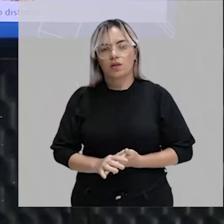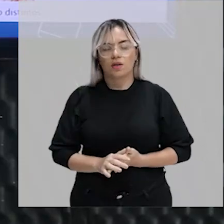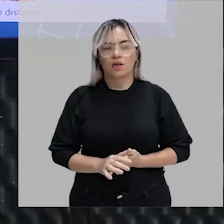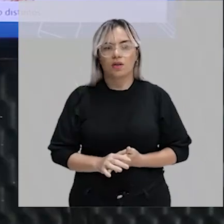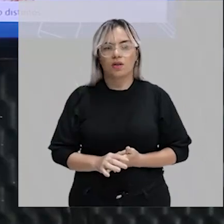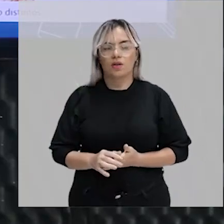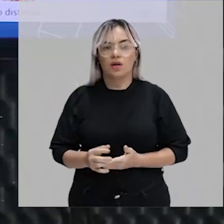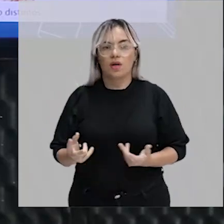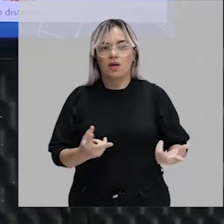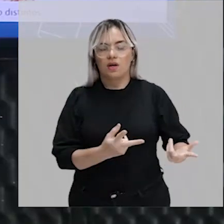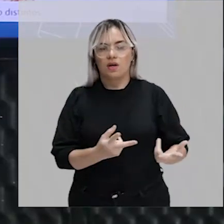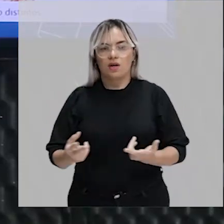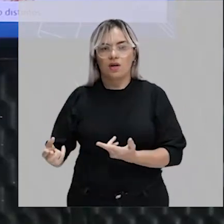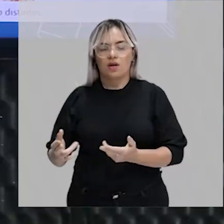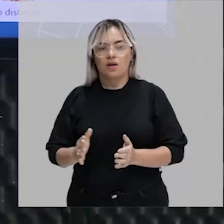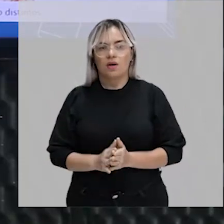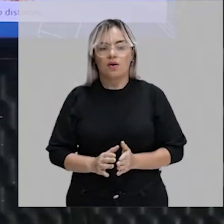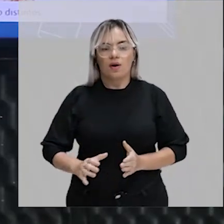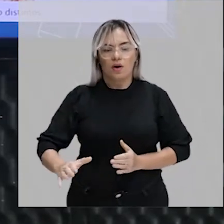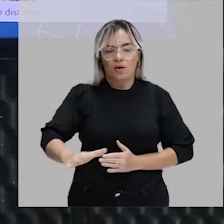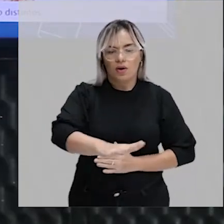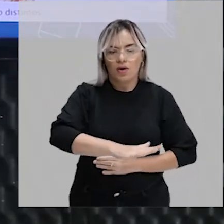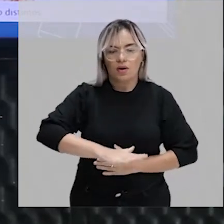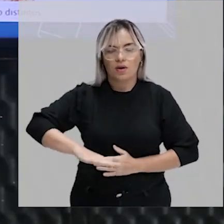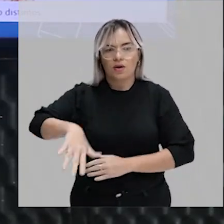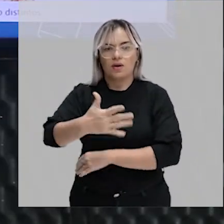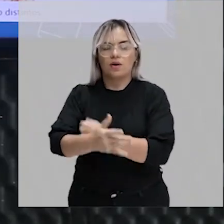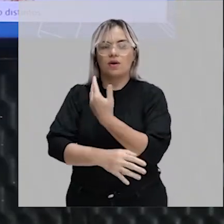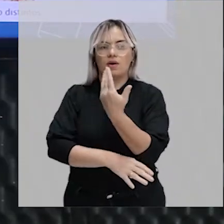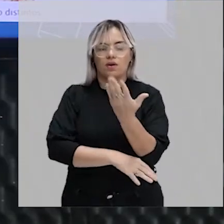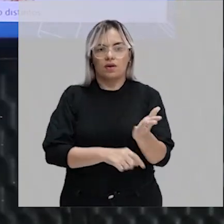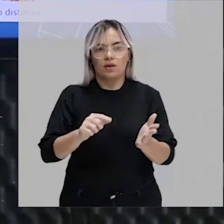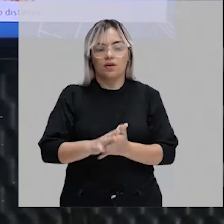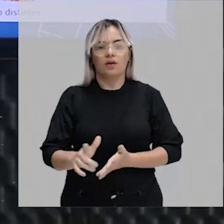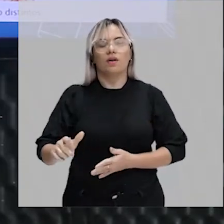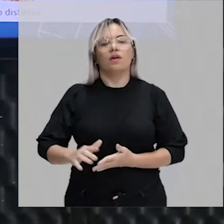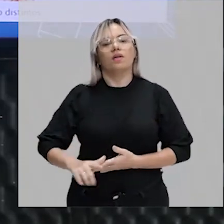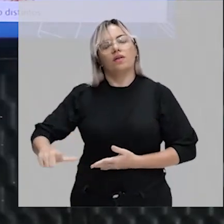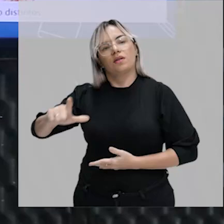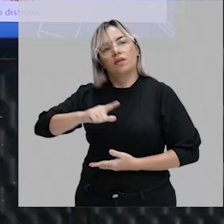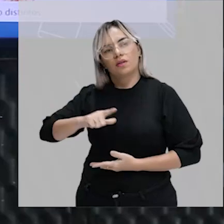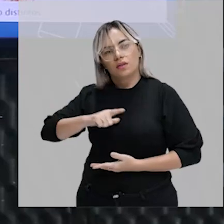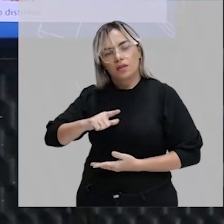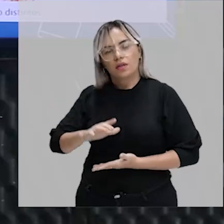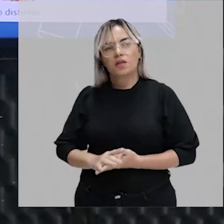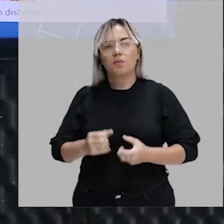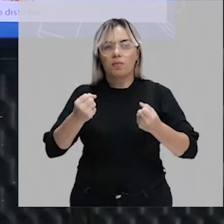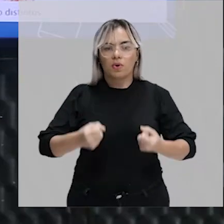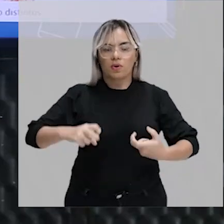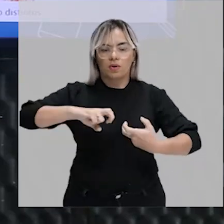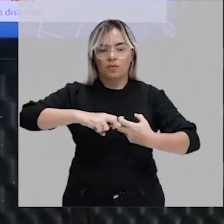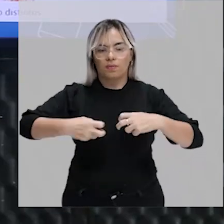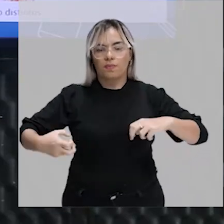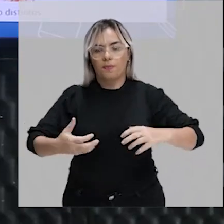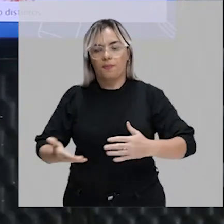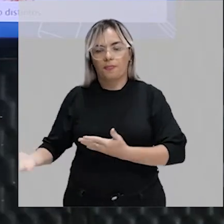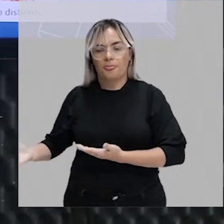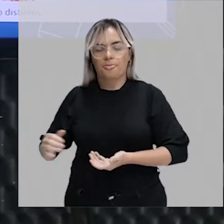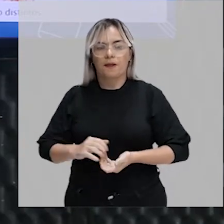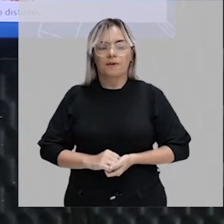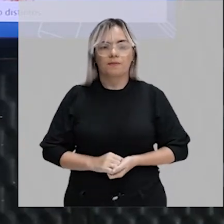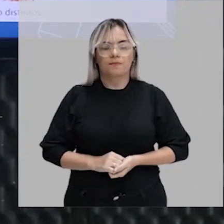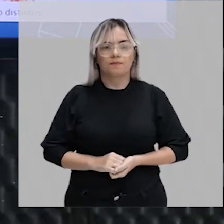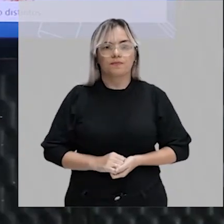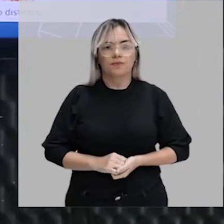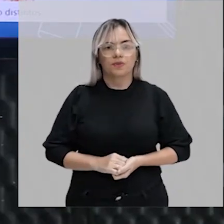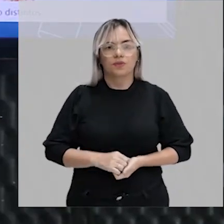espécie quando em ambiente natural eles têm capacidade de se reproduzir. Então, em ambiente natural, o tigre